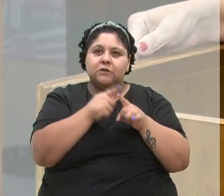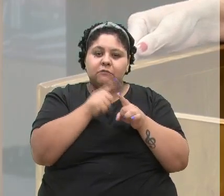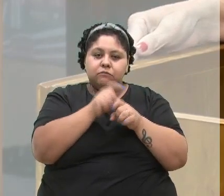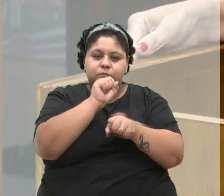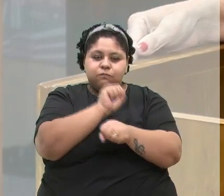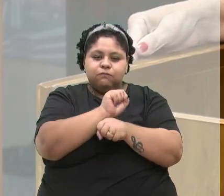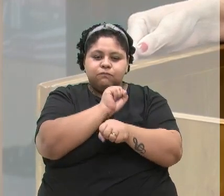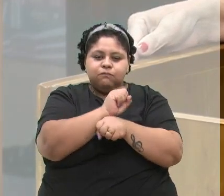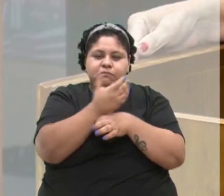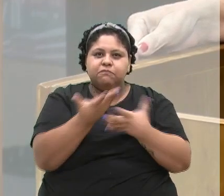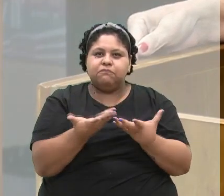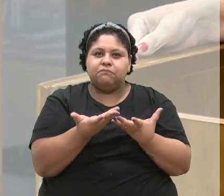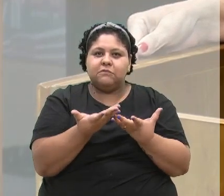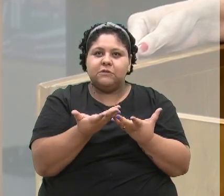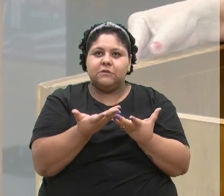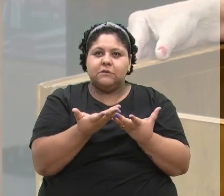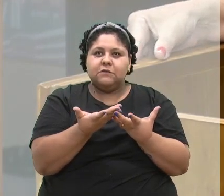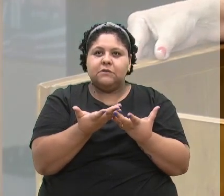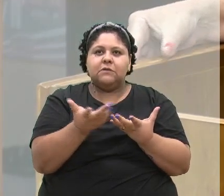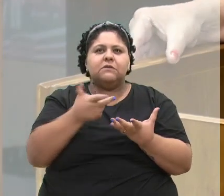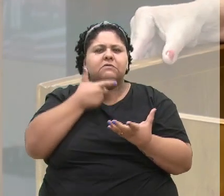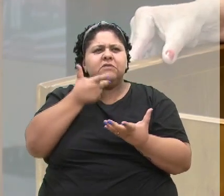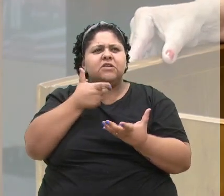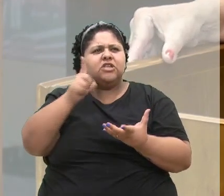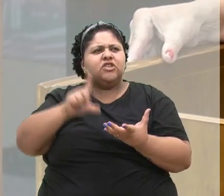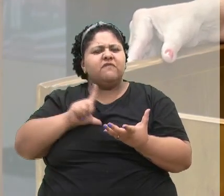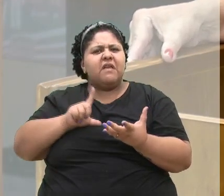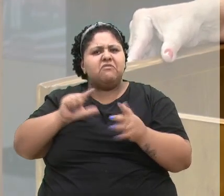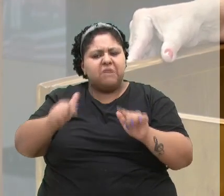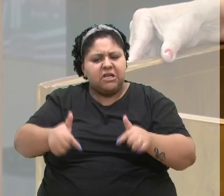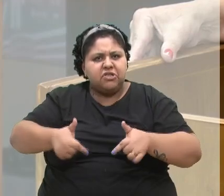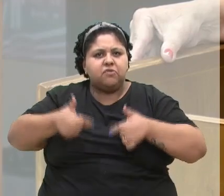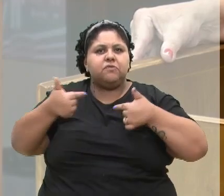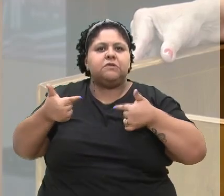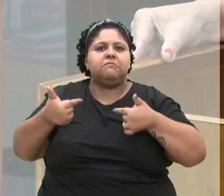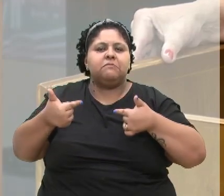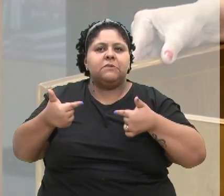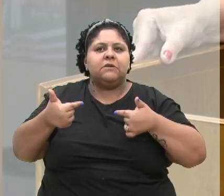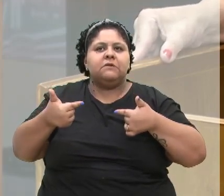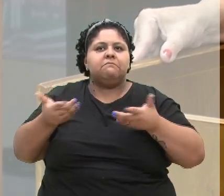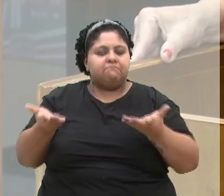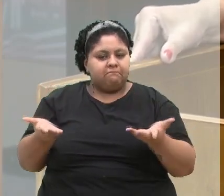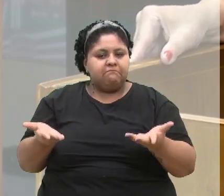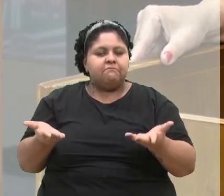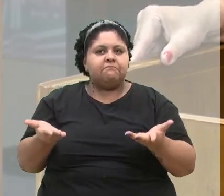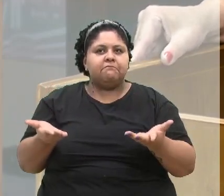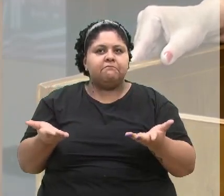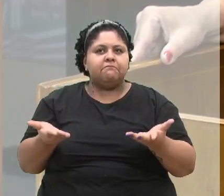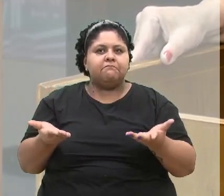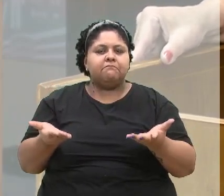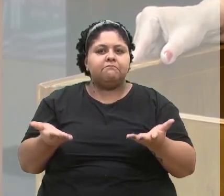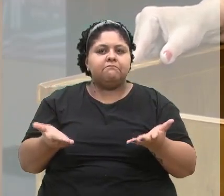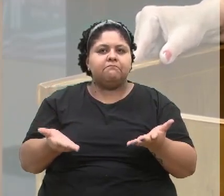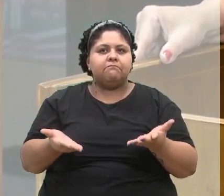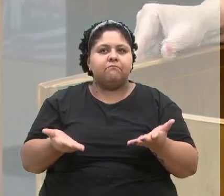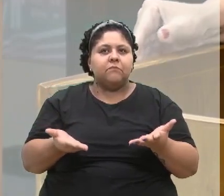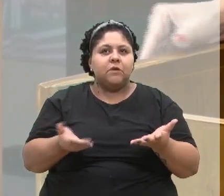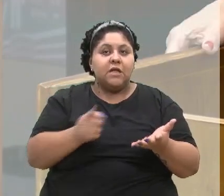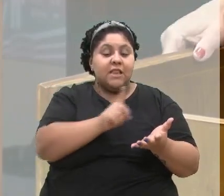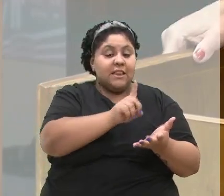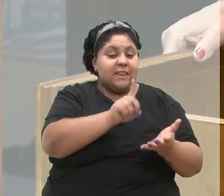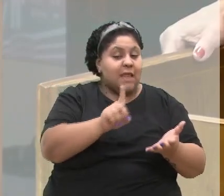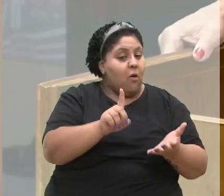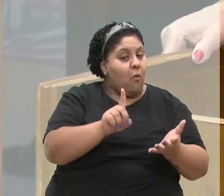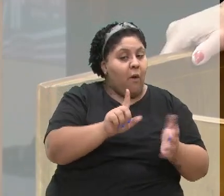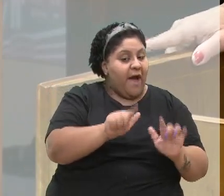esperava que a administração tomasse alguma atitude, né? E diante do não